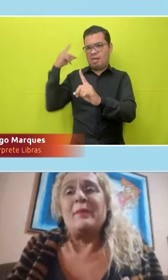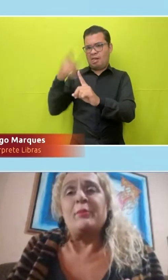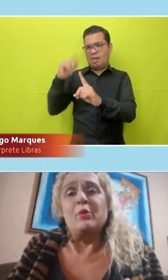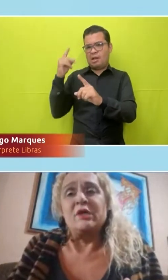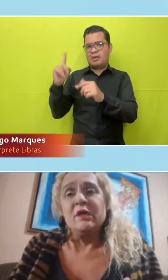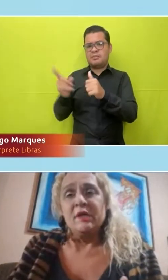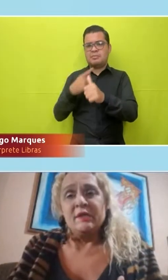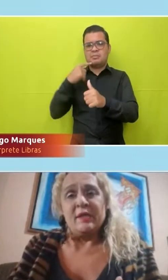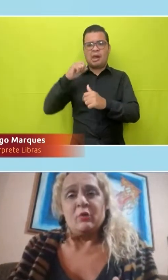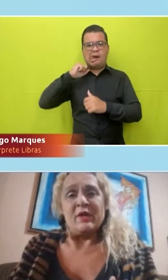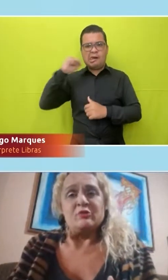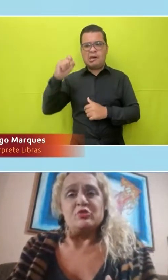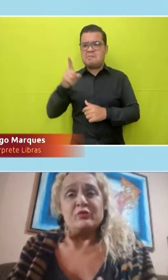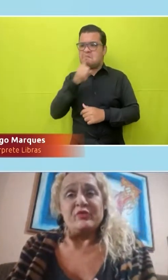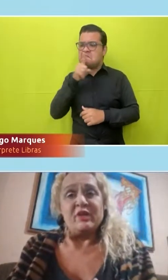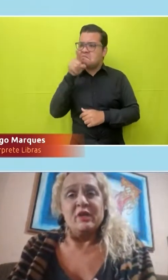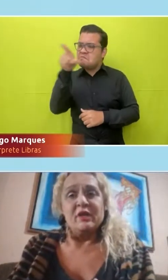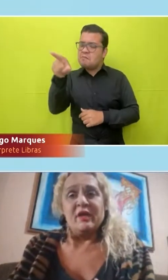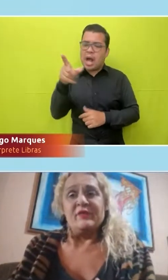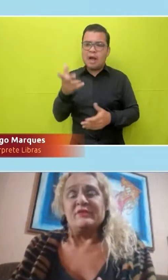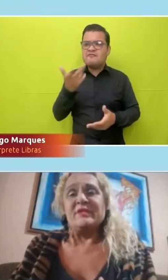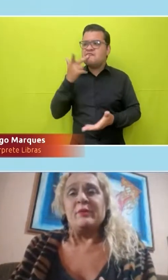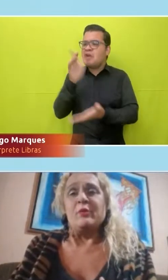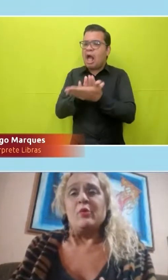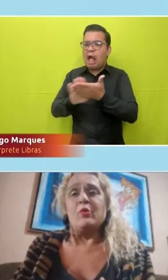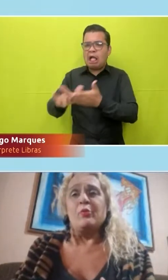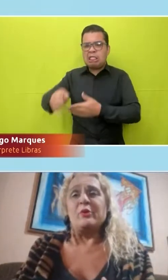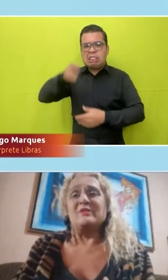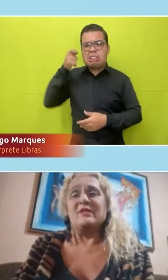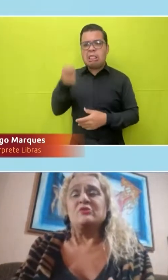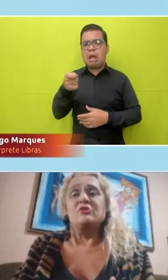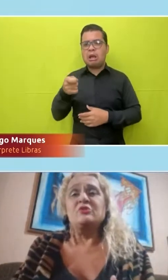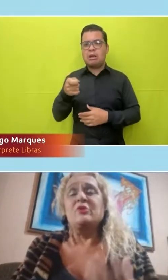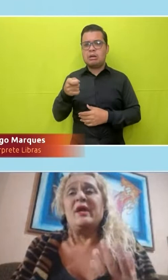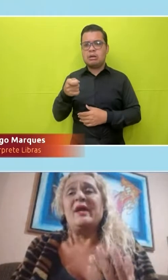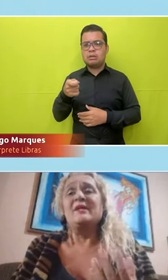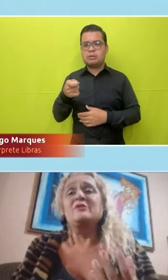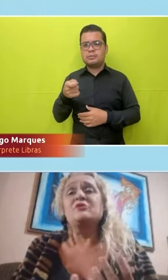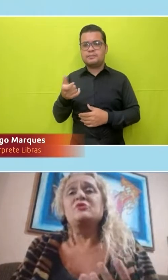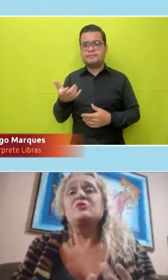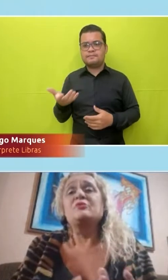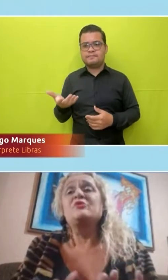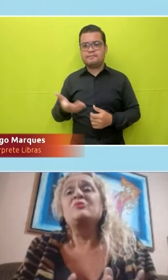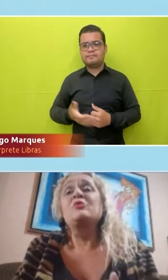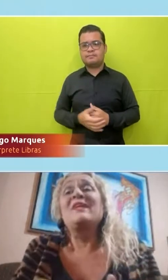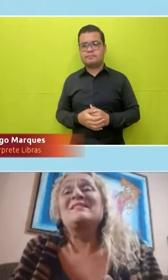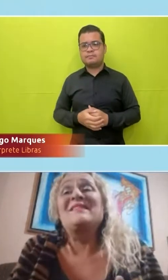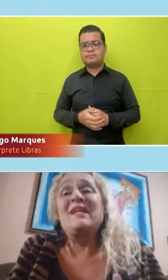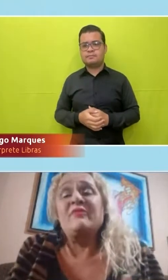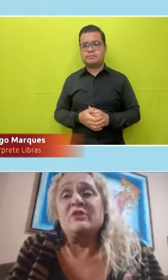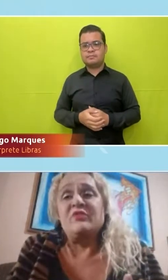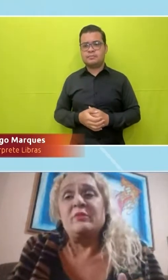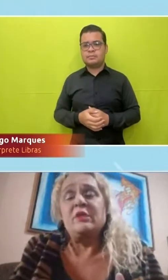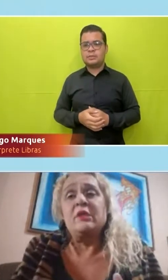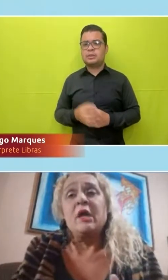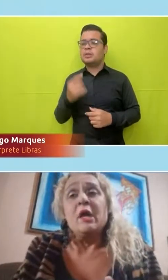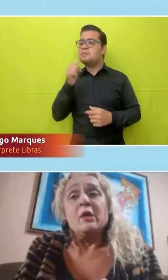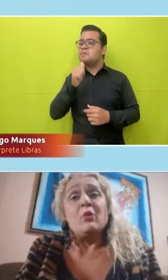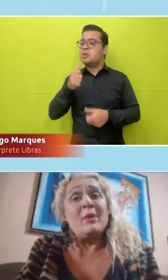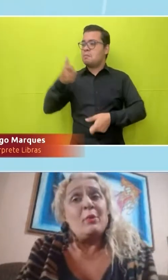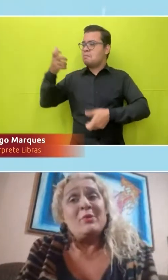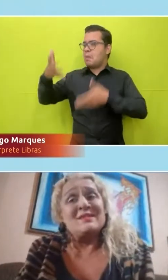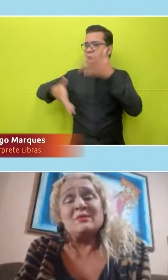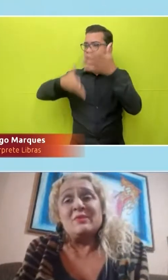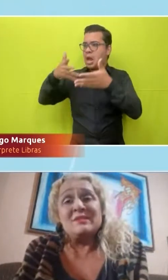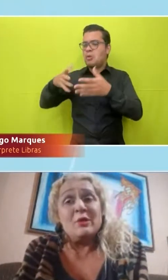cala a boca, né? Não quero te ouvir, o processo de emudecer a voz feminina. Com